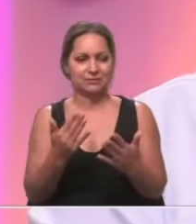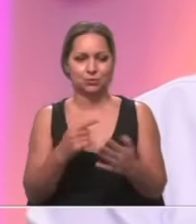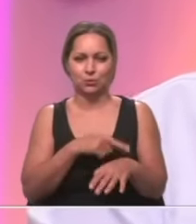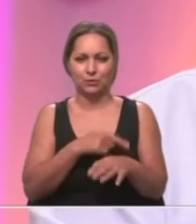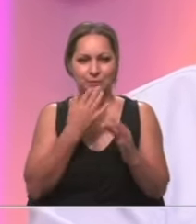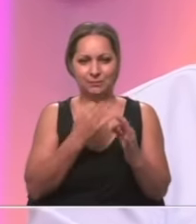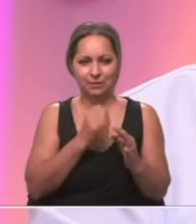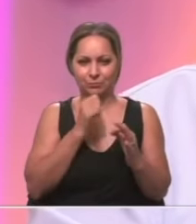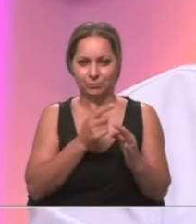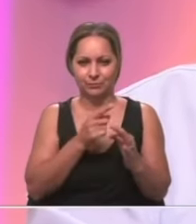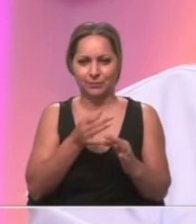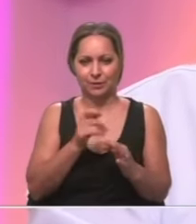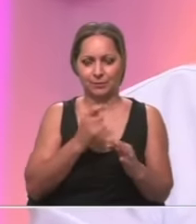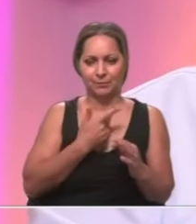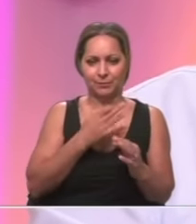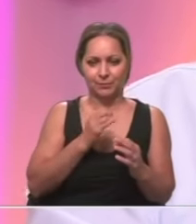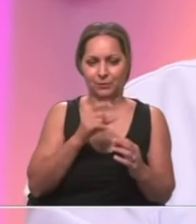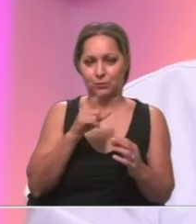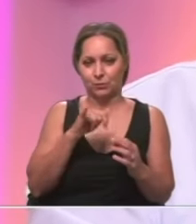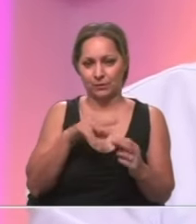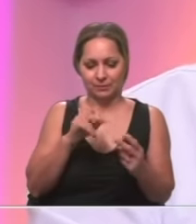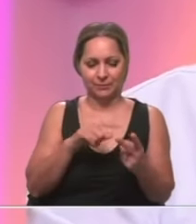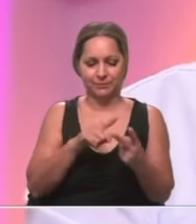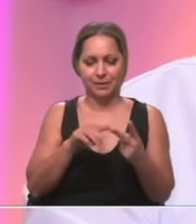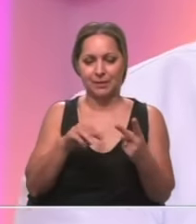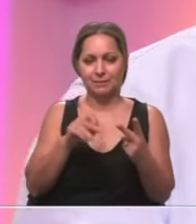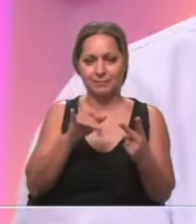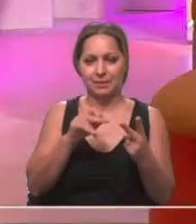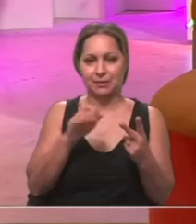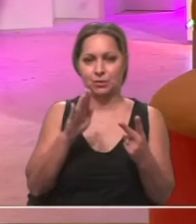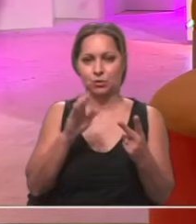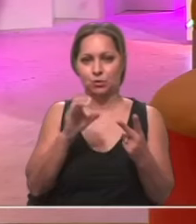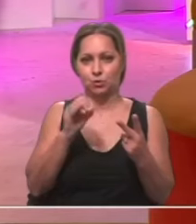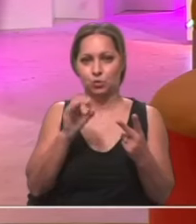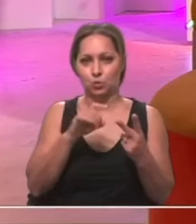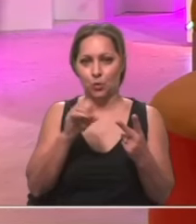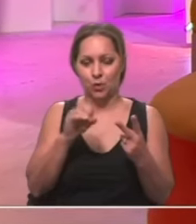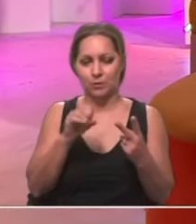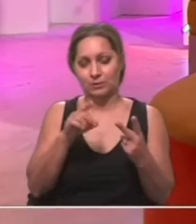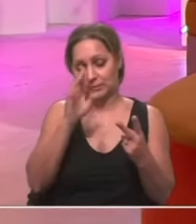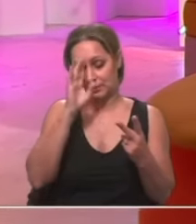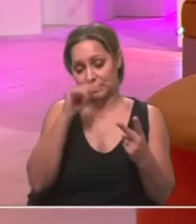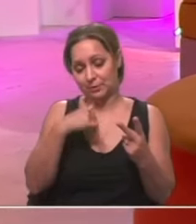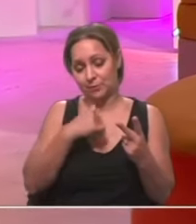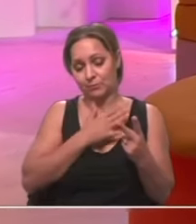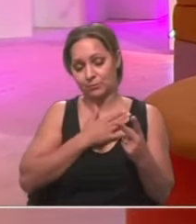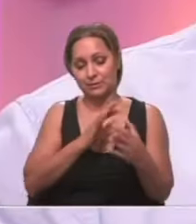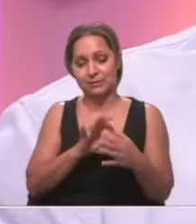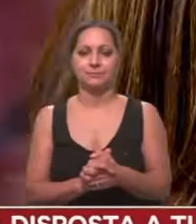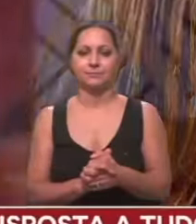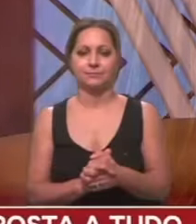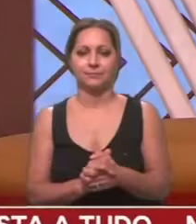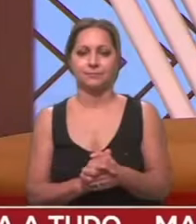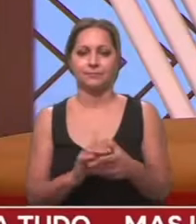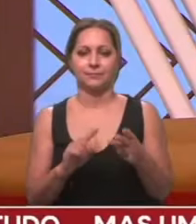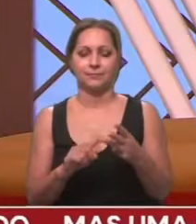certo. Estamos a falar do Pedro Lima? Do Pedro, que eu... Da Maria João? Da Maria João, que era uma pessoa... Sabes que a Maria João, eu tinha uma ligação muito forte.